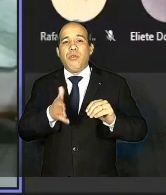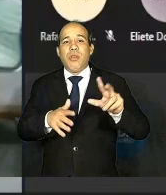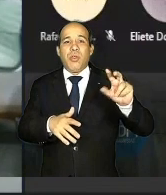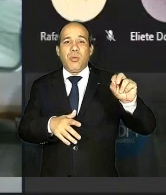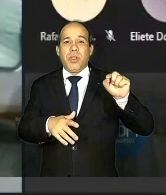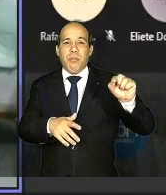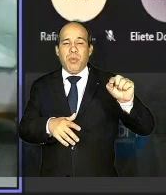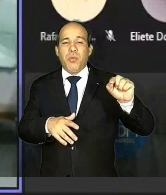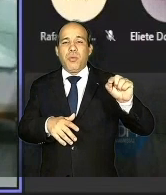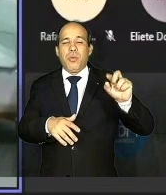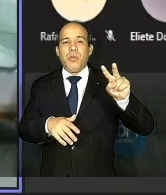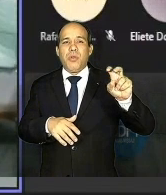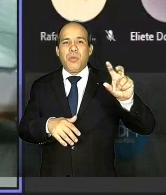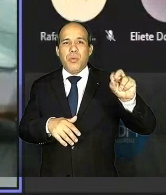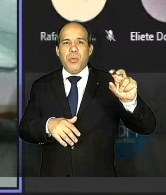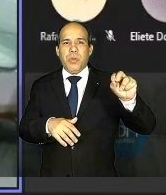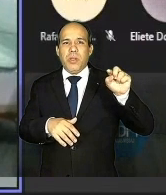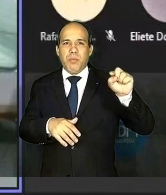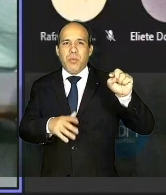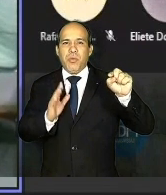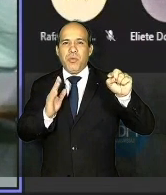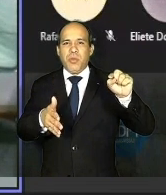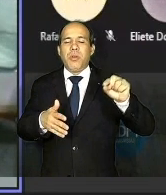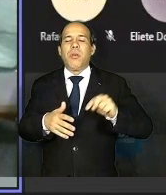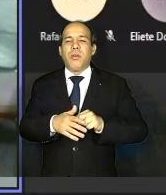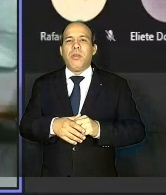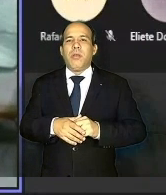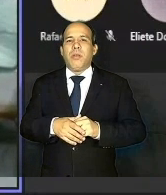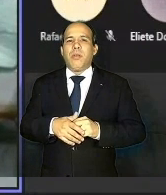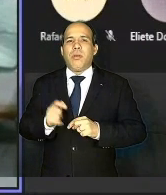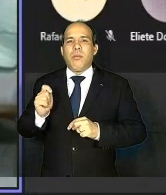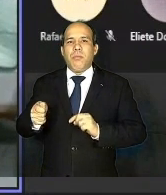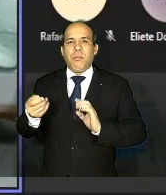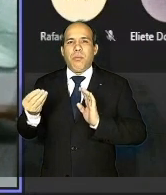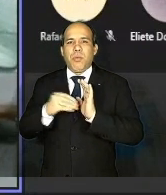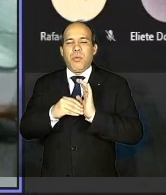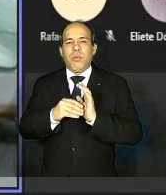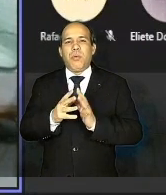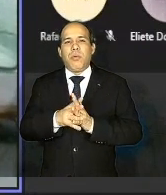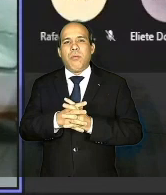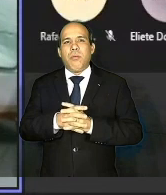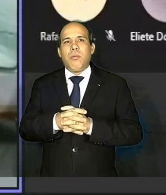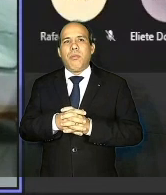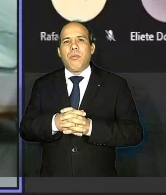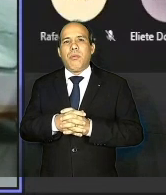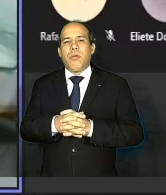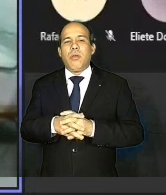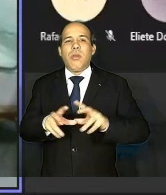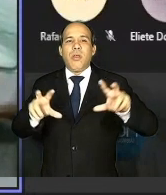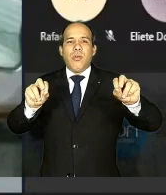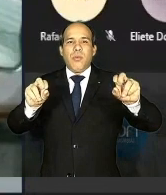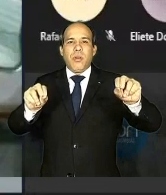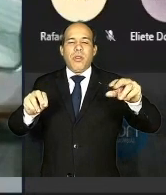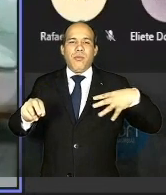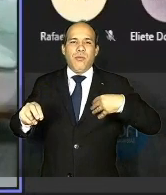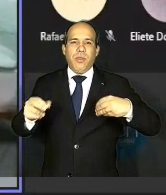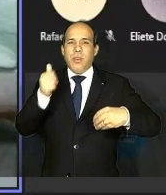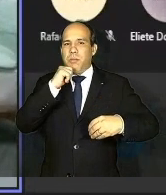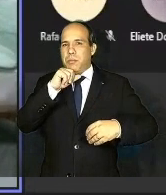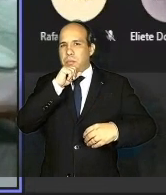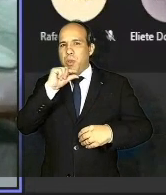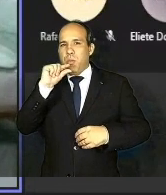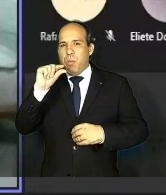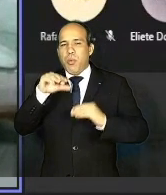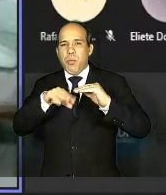haveria. Ela já está 50 mil para a filha. Já está fixado. A sentença fixou 50 mil.